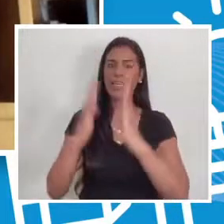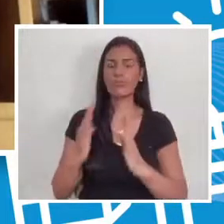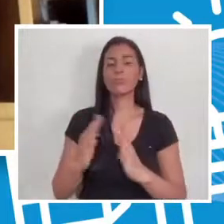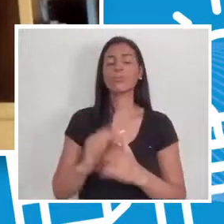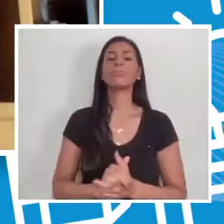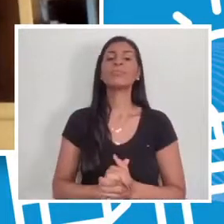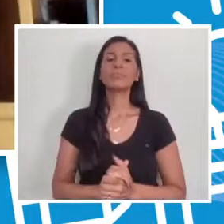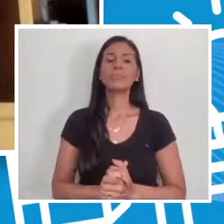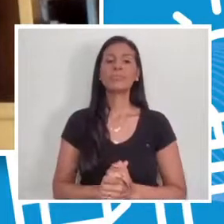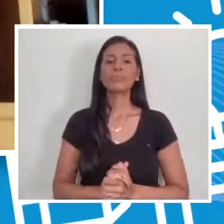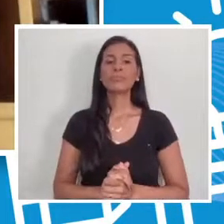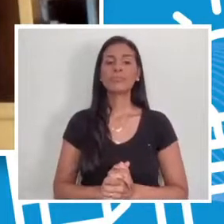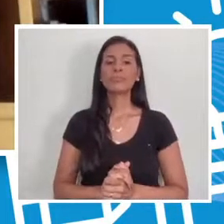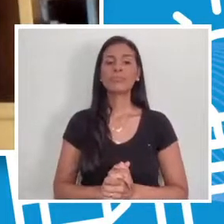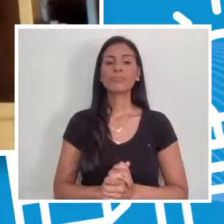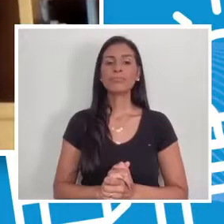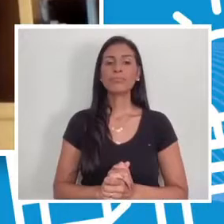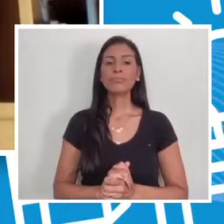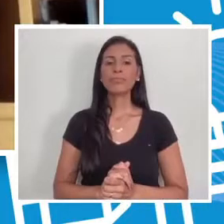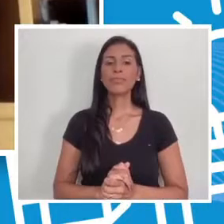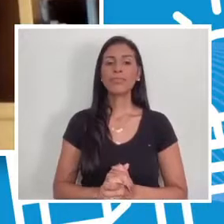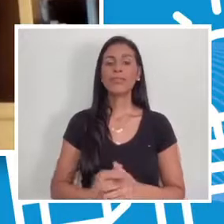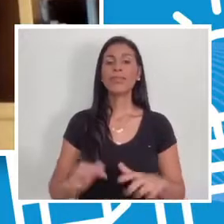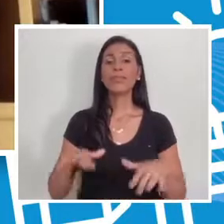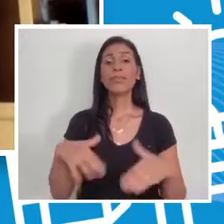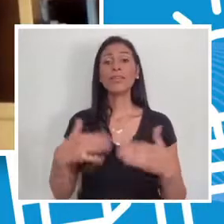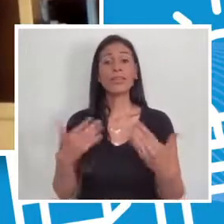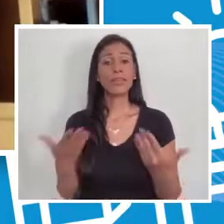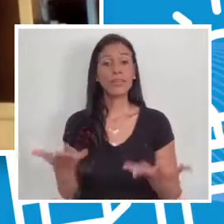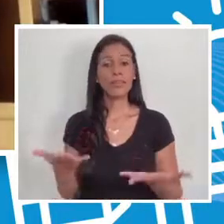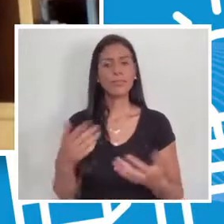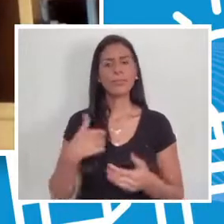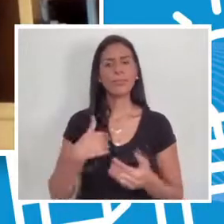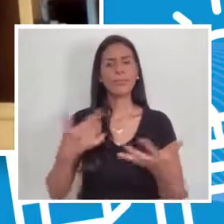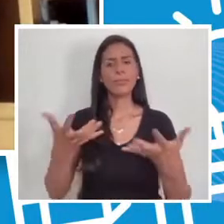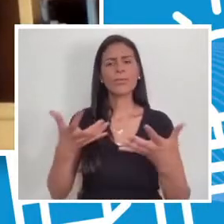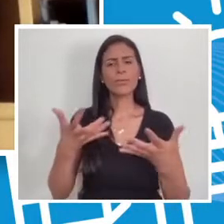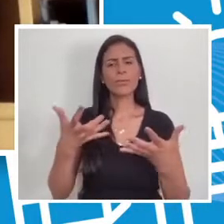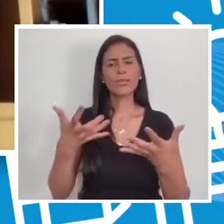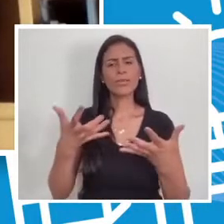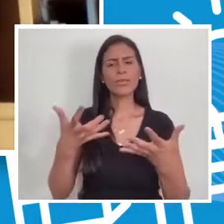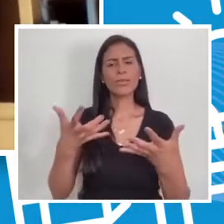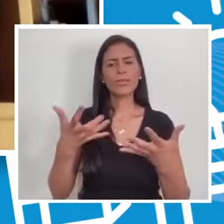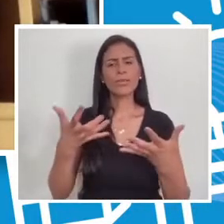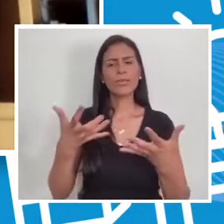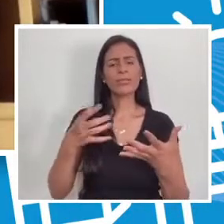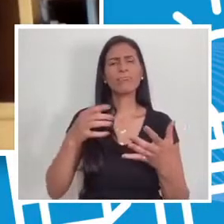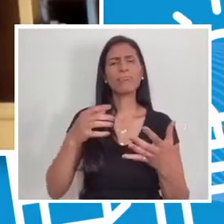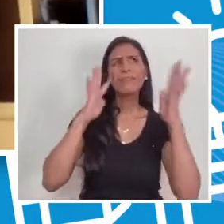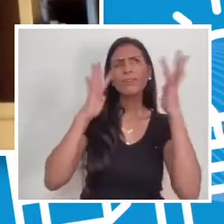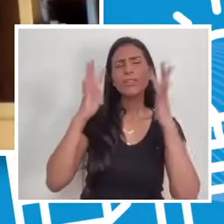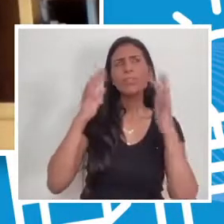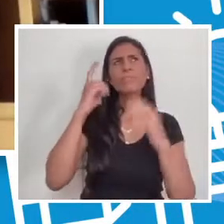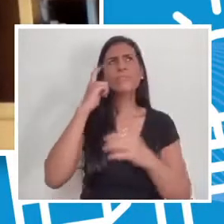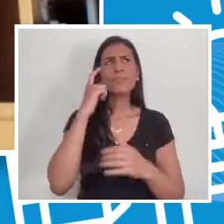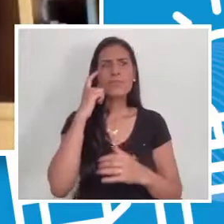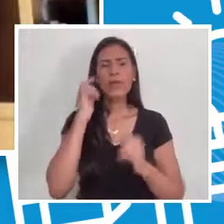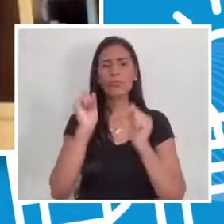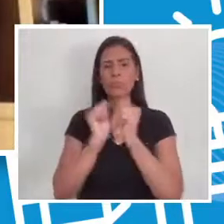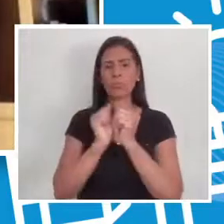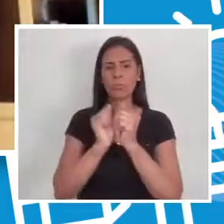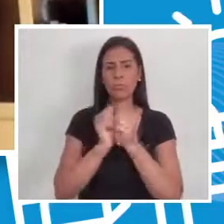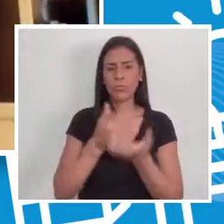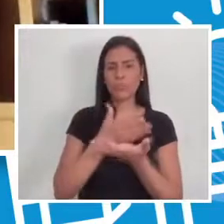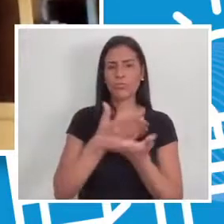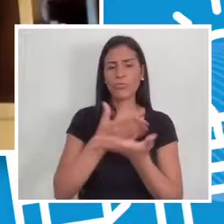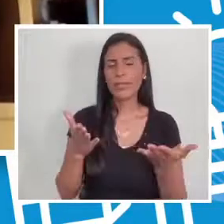E aí eu queria pensar com vocês o seguinte, né? Eu queria